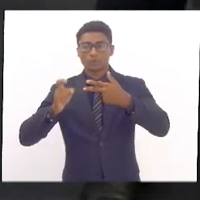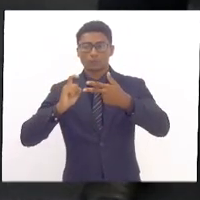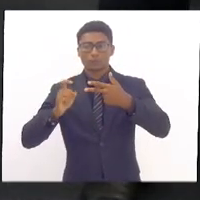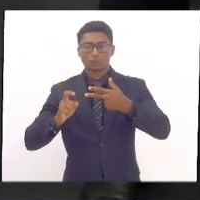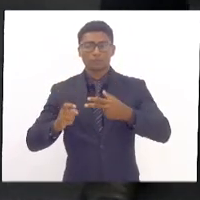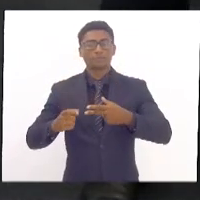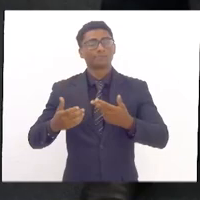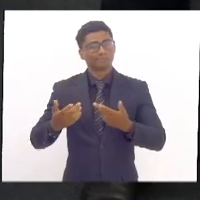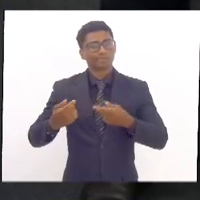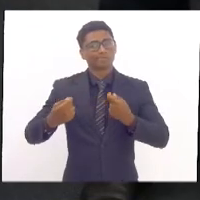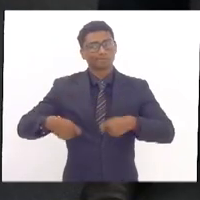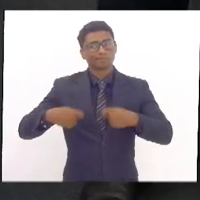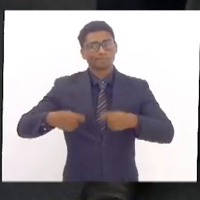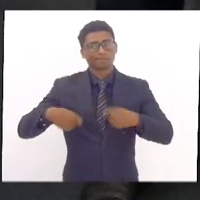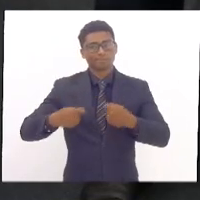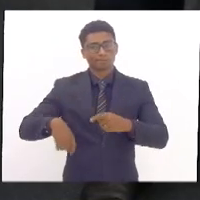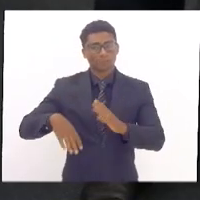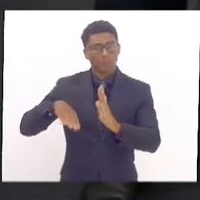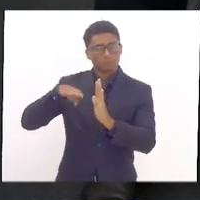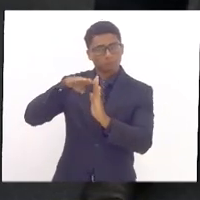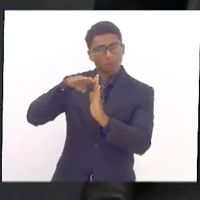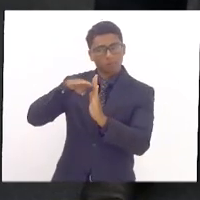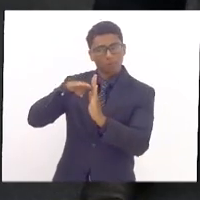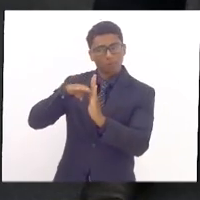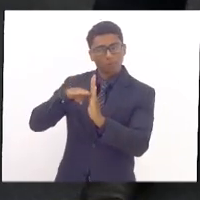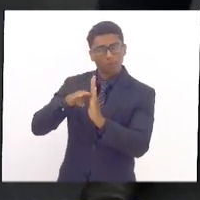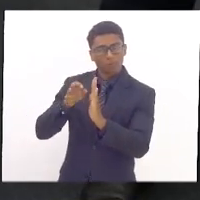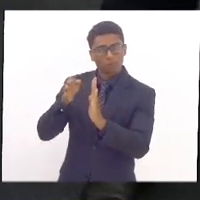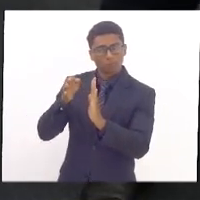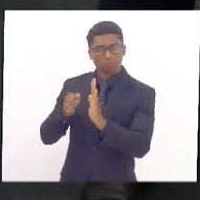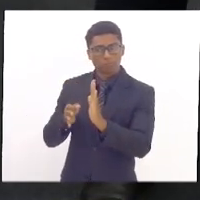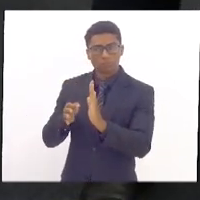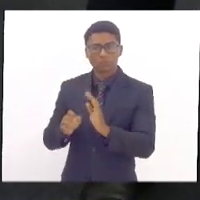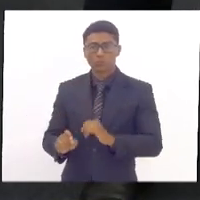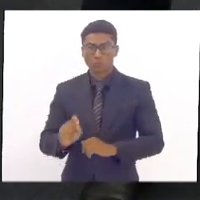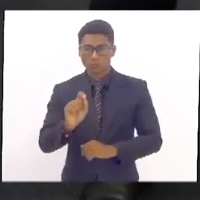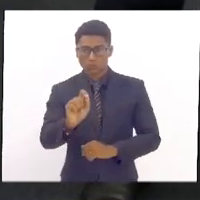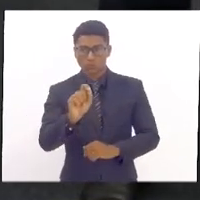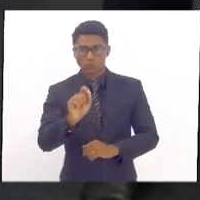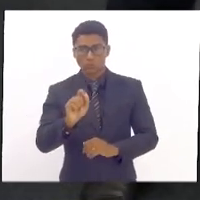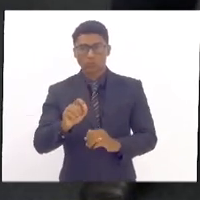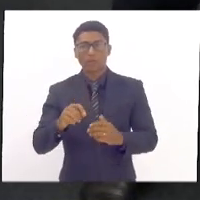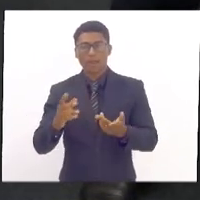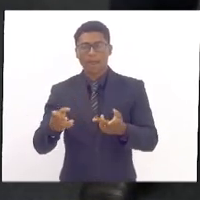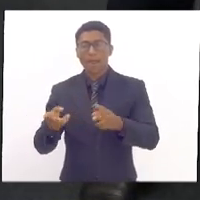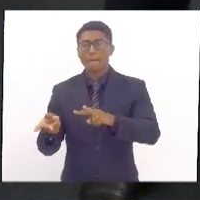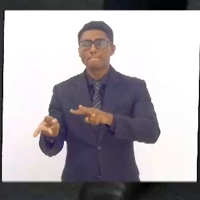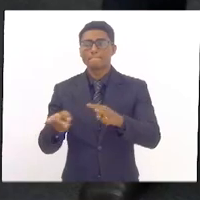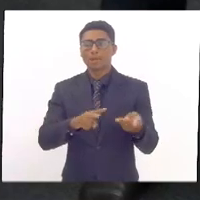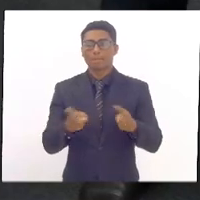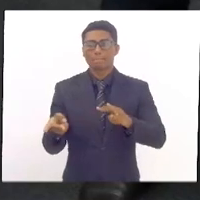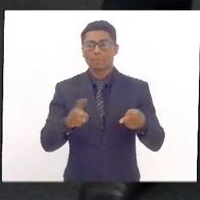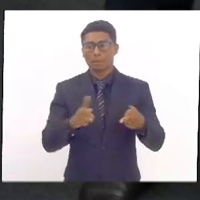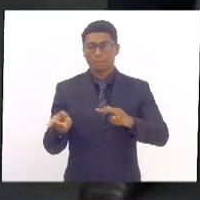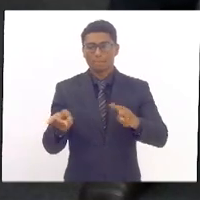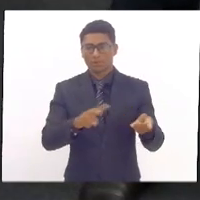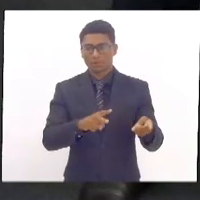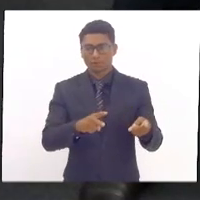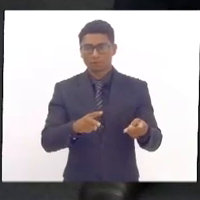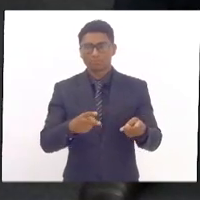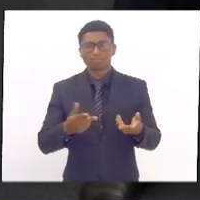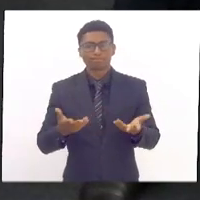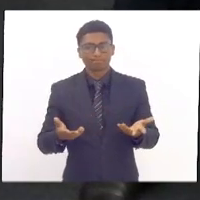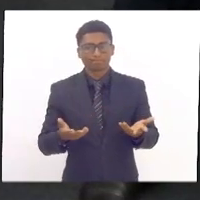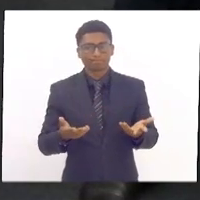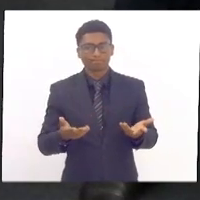regulamentar essa matéria, que seria a matéria da migração, e abrir a migração para o